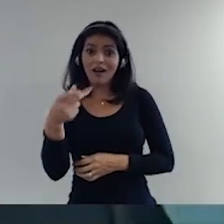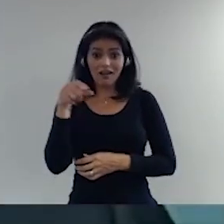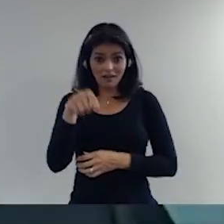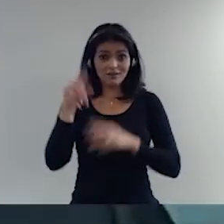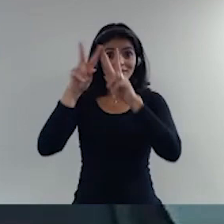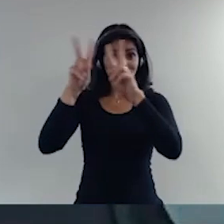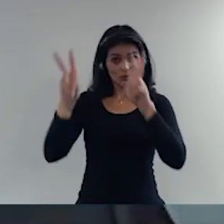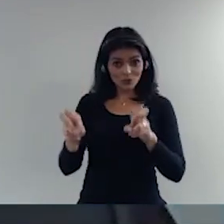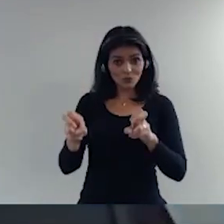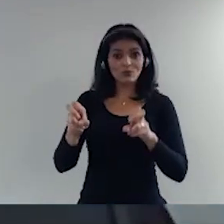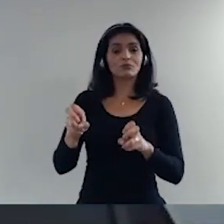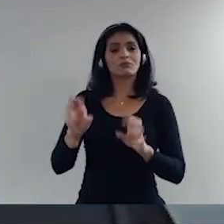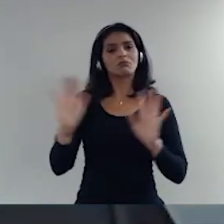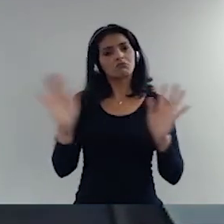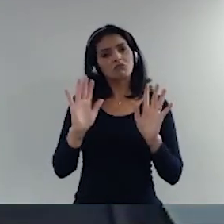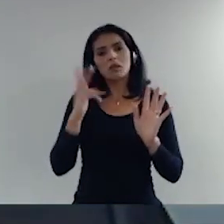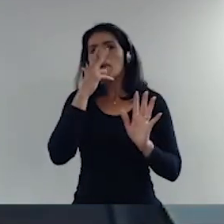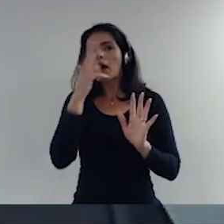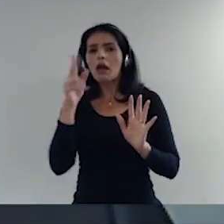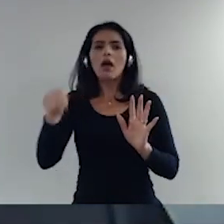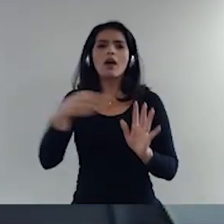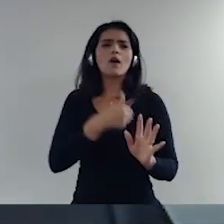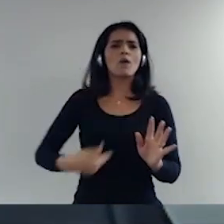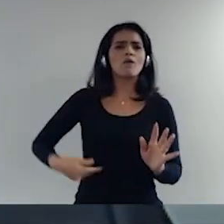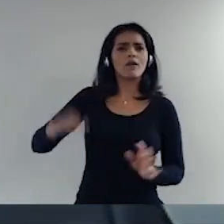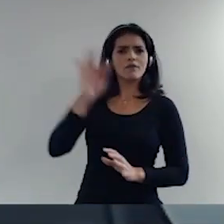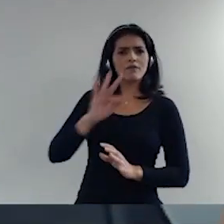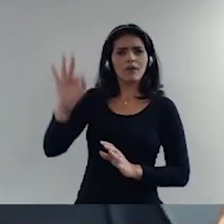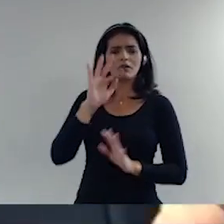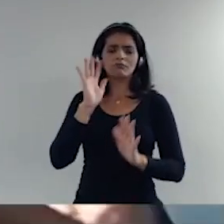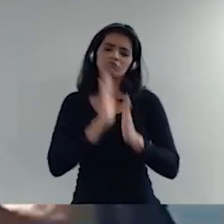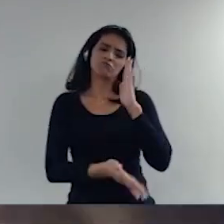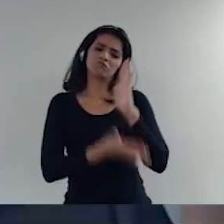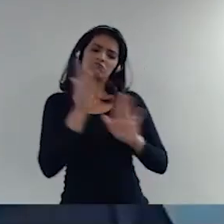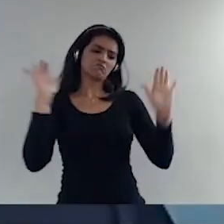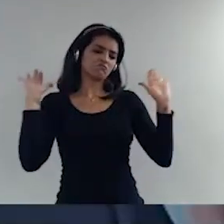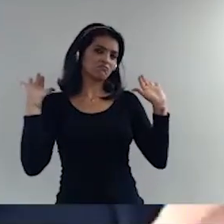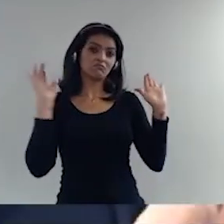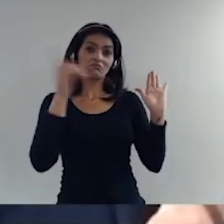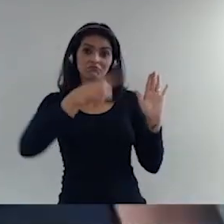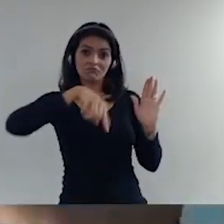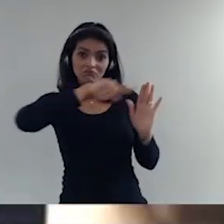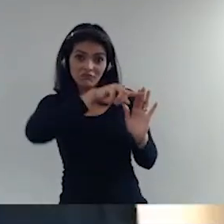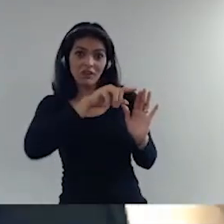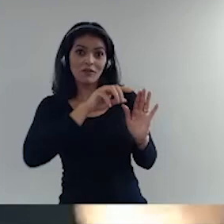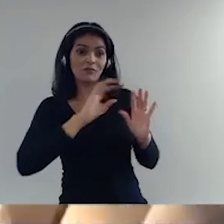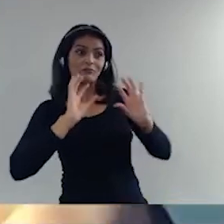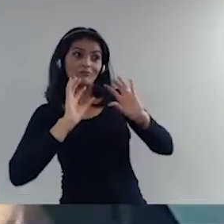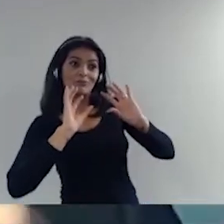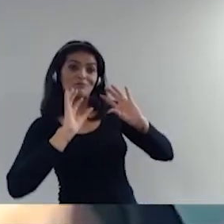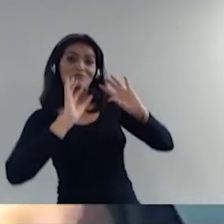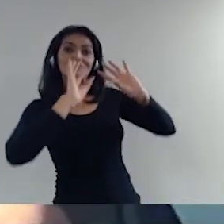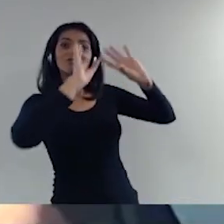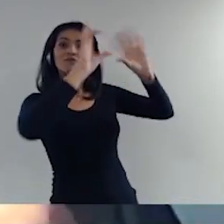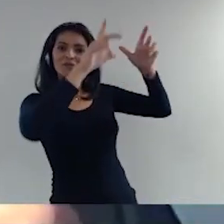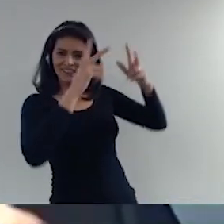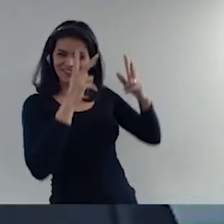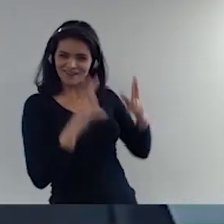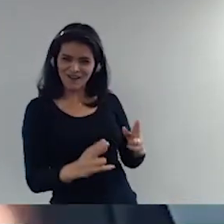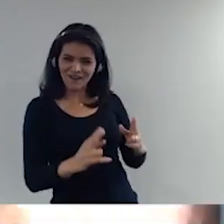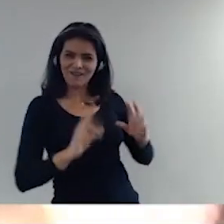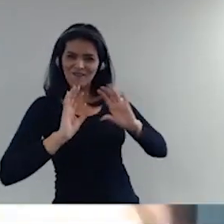bola como se fosse um jogo de basquete, de vôlei, para os